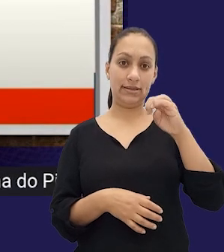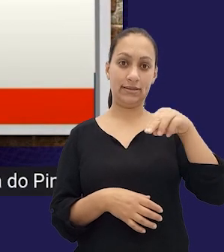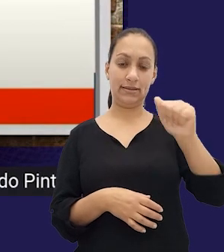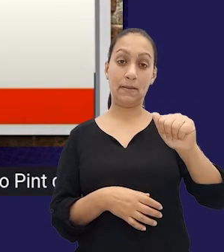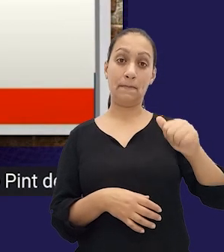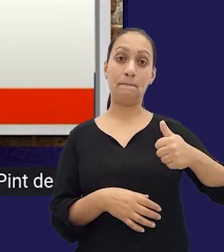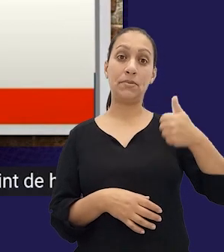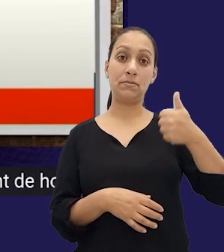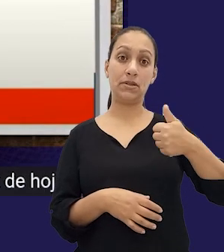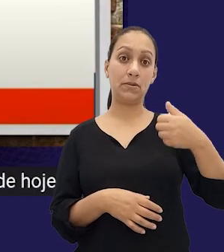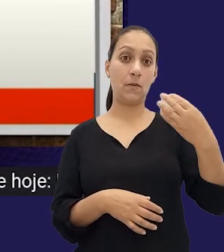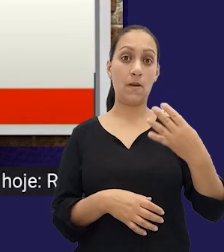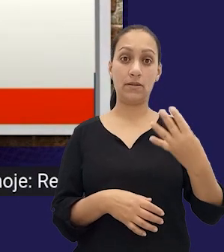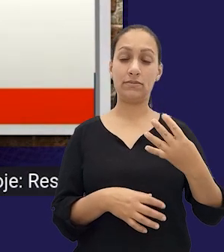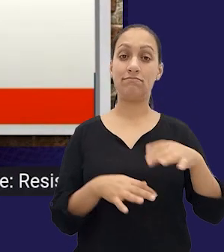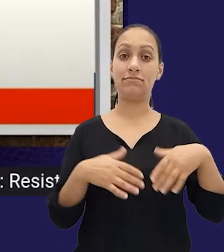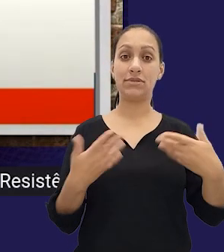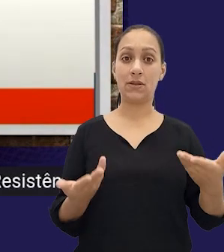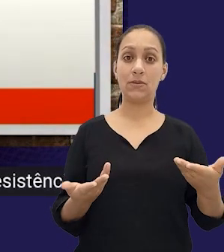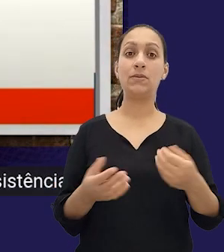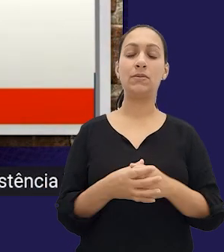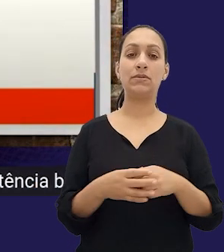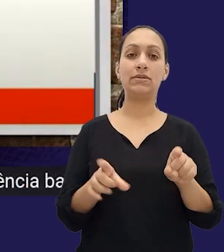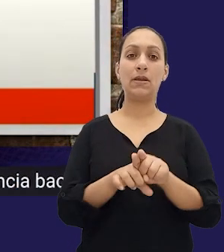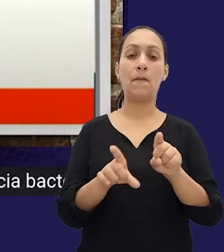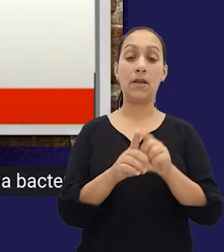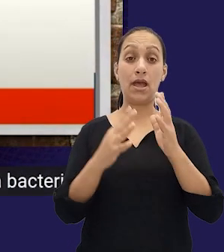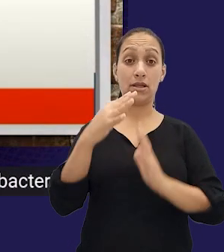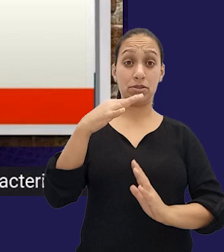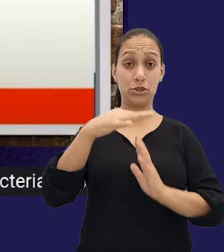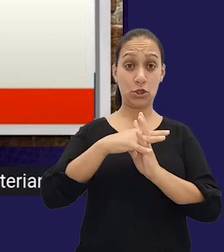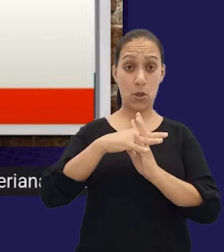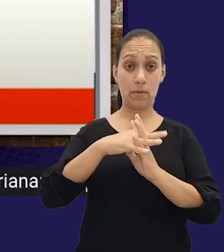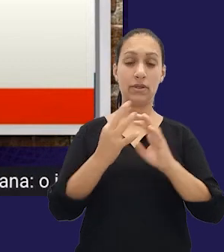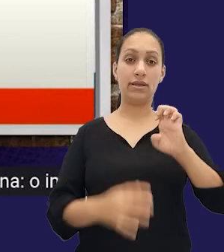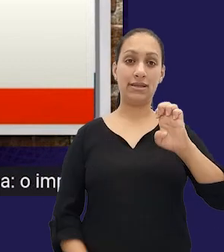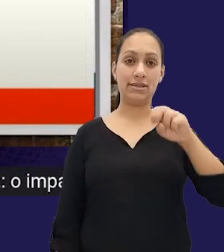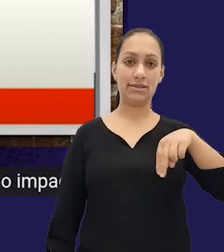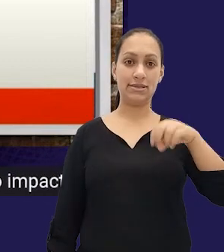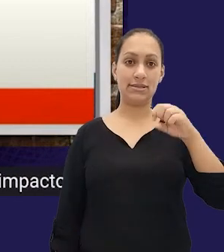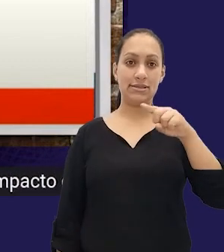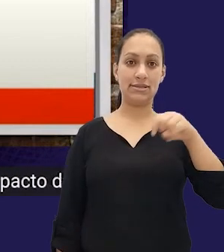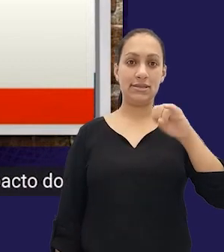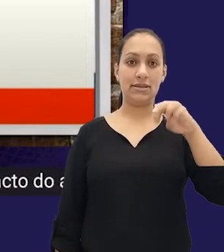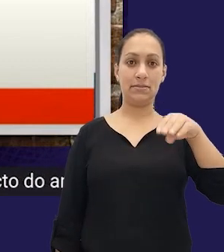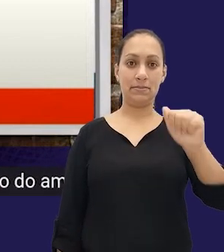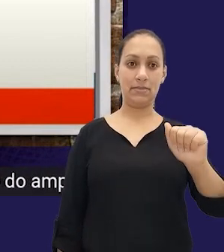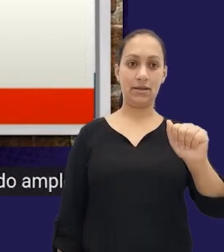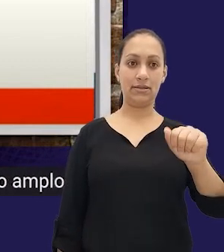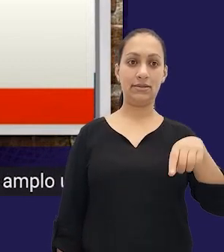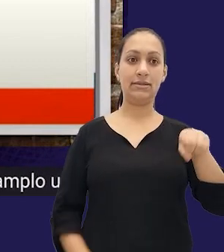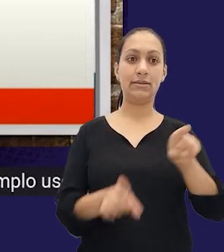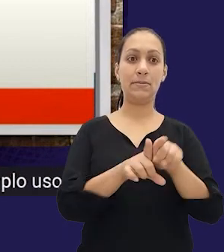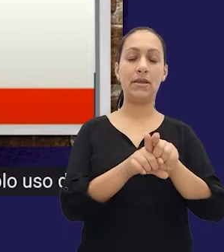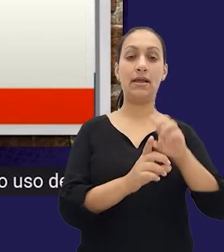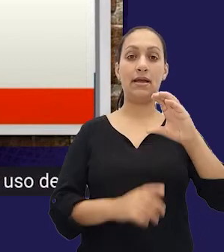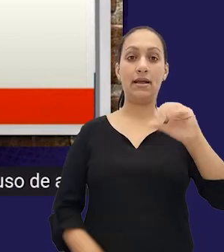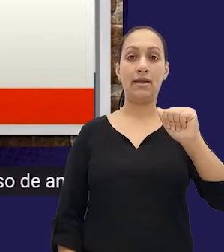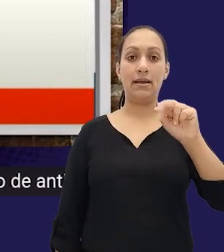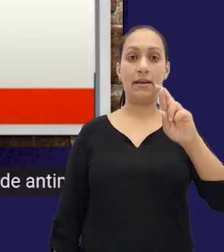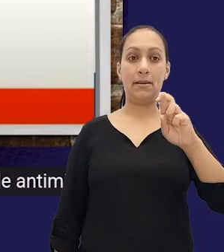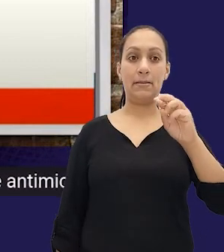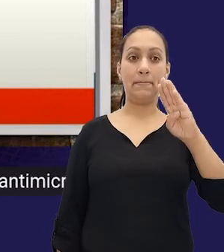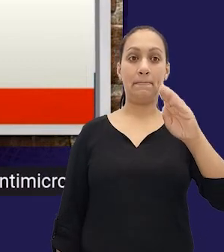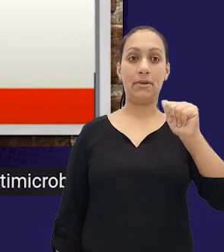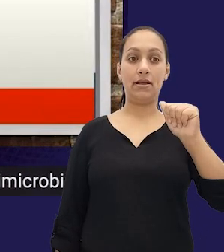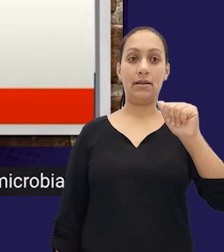as penicilinas. E as top das enzimas beta-lactamases, as carbapenemases, tá, gente? Aqui estão,